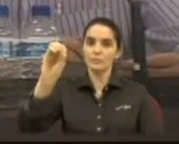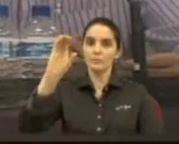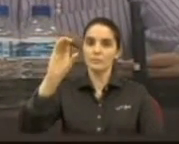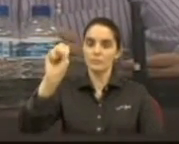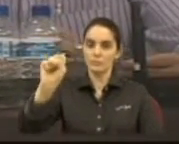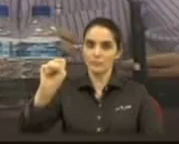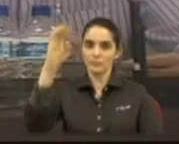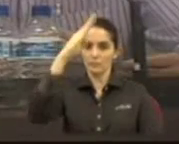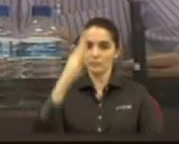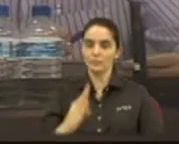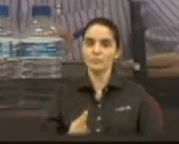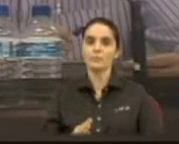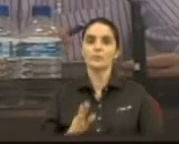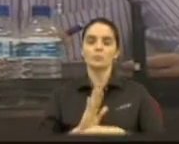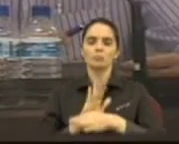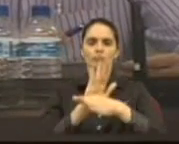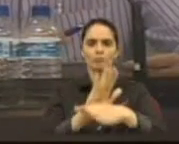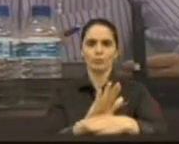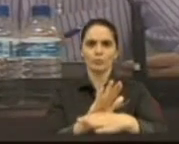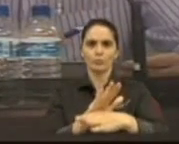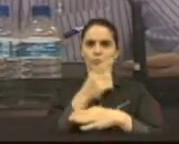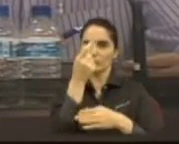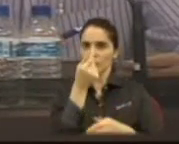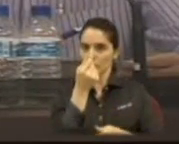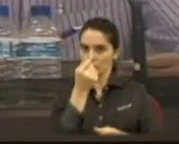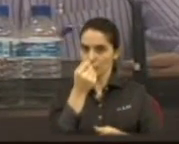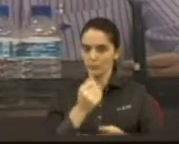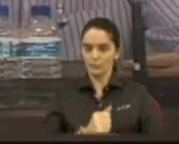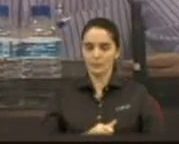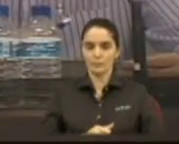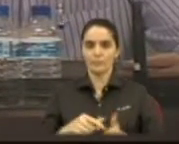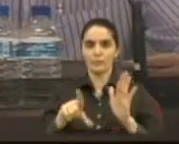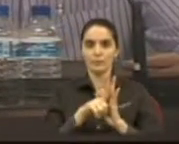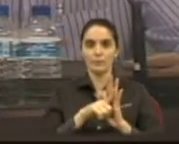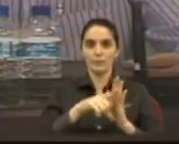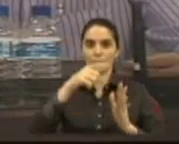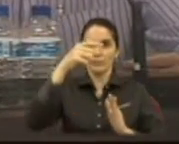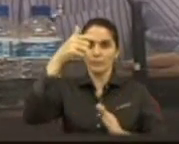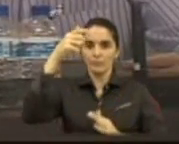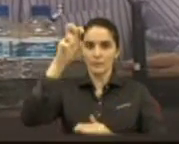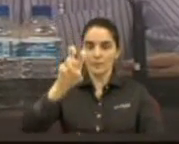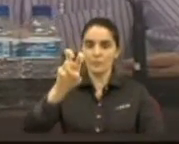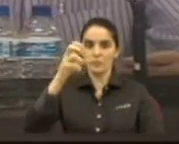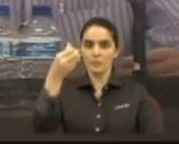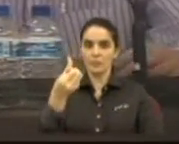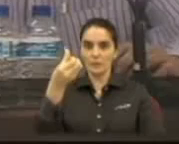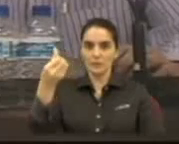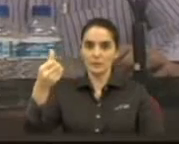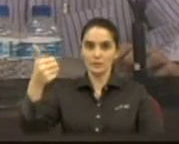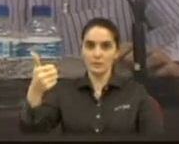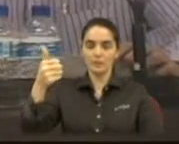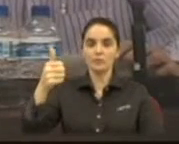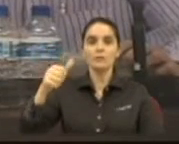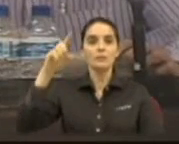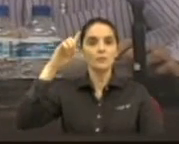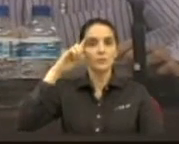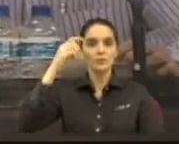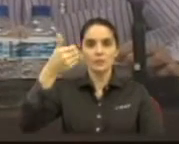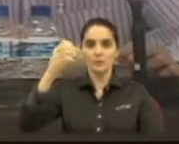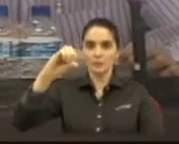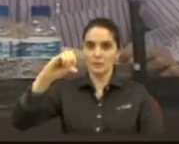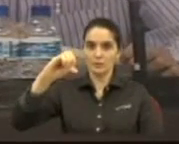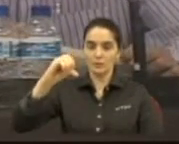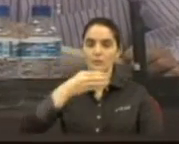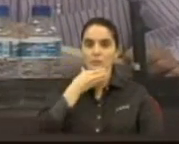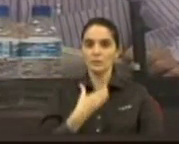das subvenções, auxílios e ou contribuições da Lei Municipal número 5.461, de 19 de dezembro de 2014,